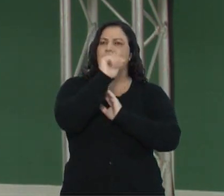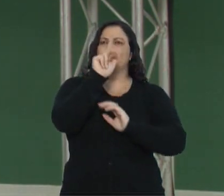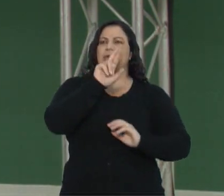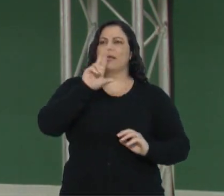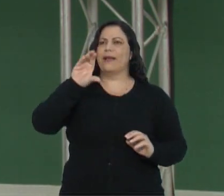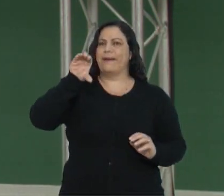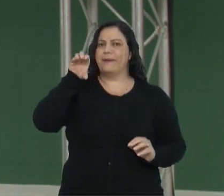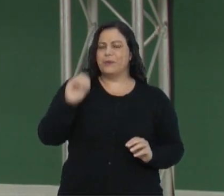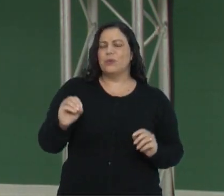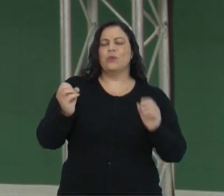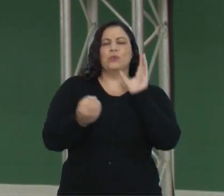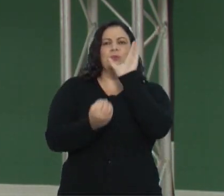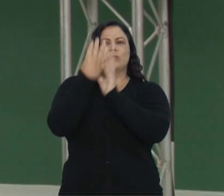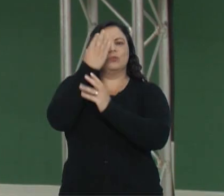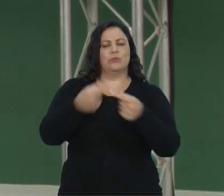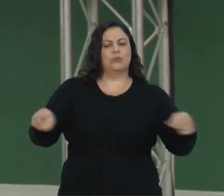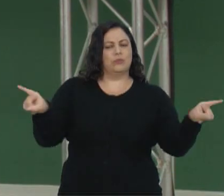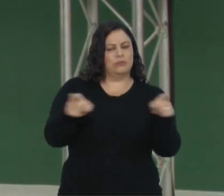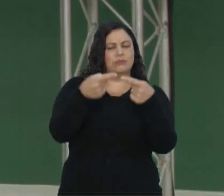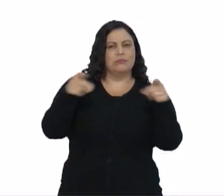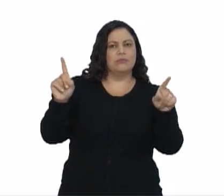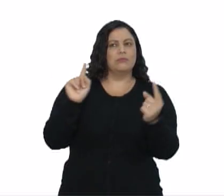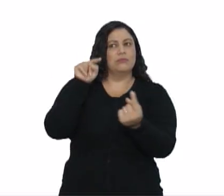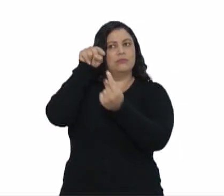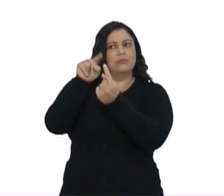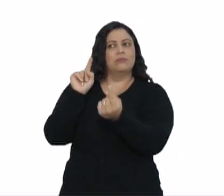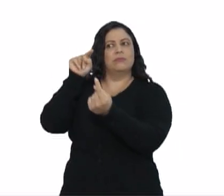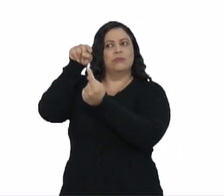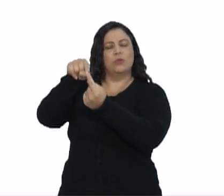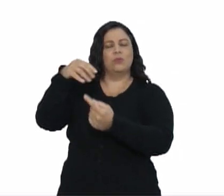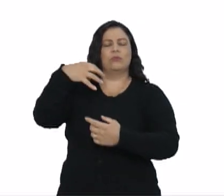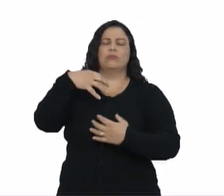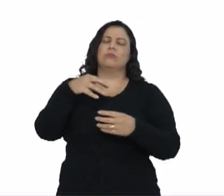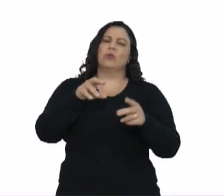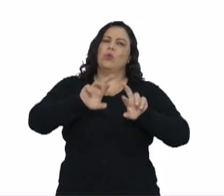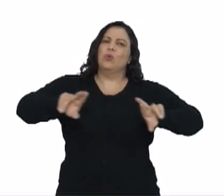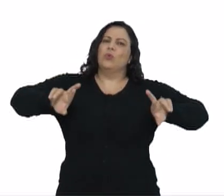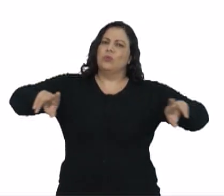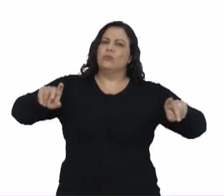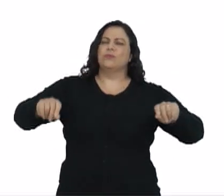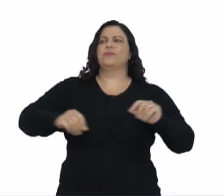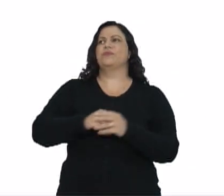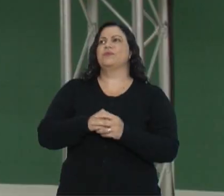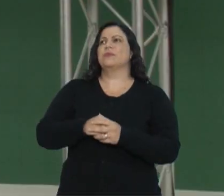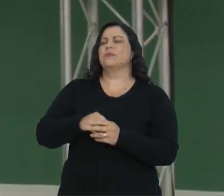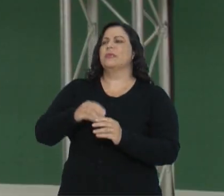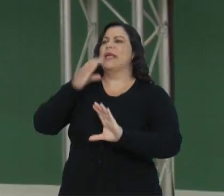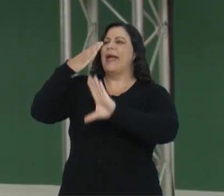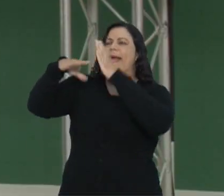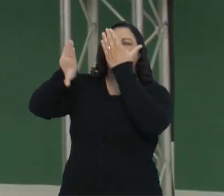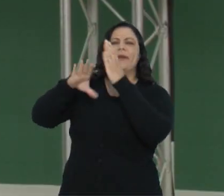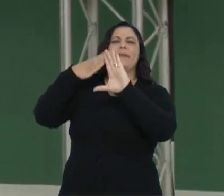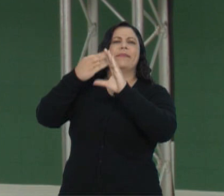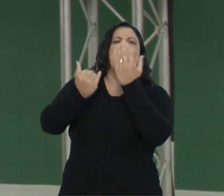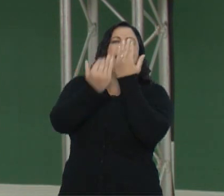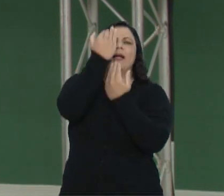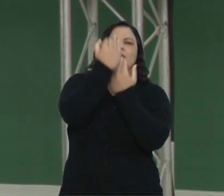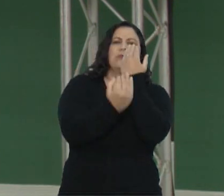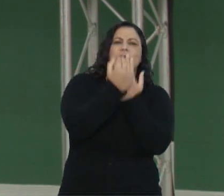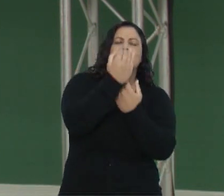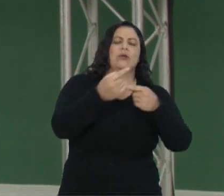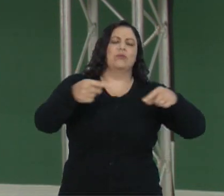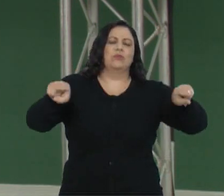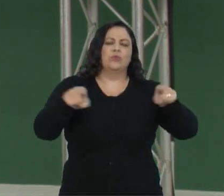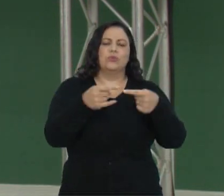música instrumental. Definimos as formas da música barroca, né, o oratório, a ópera, a sonata, a